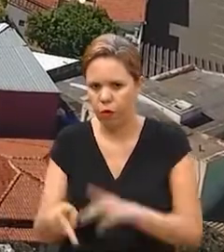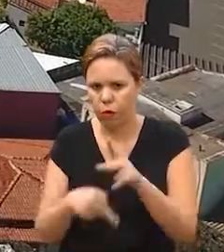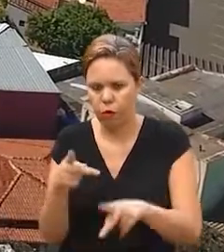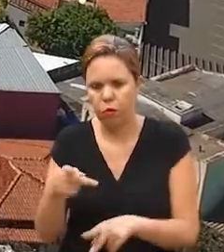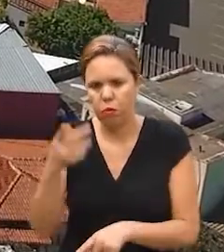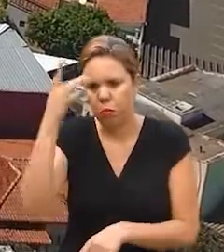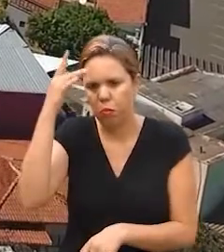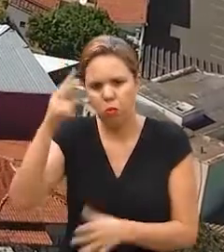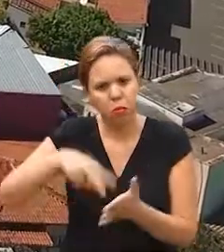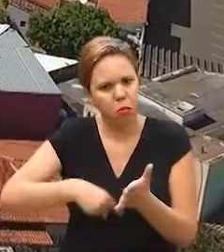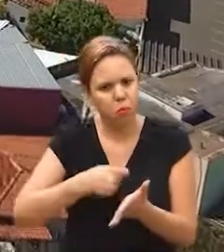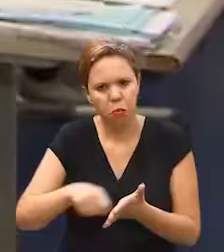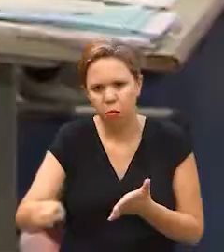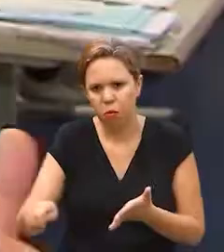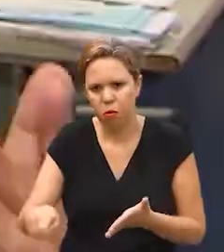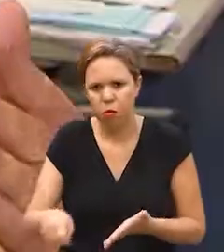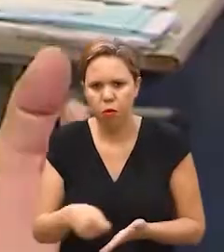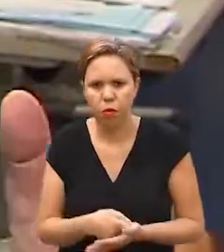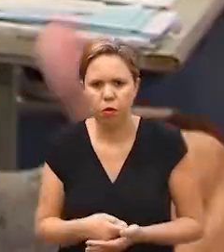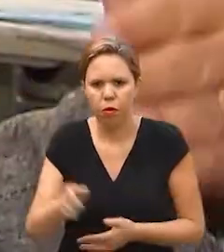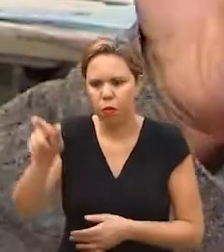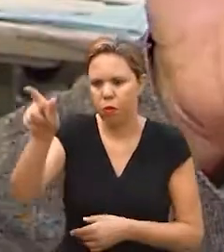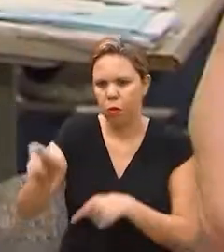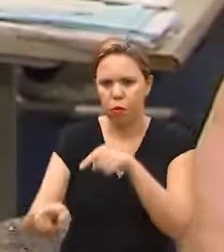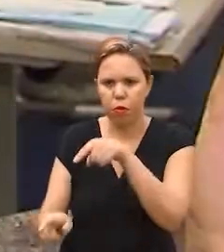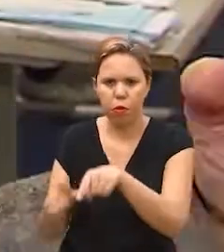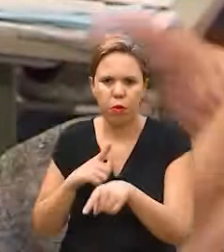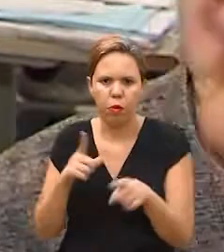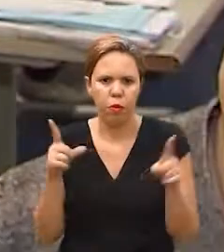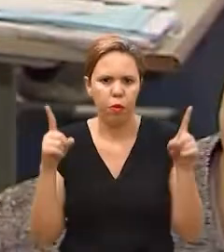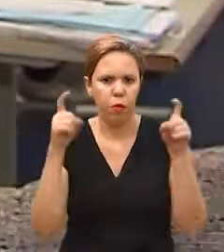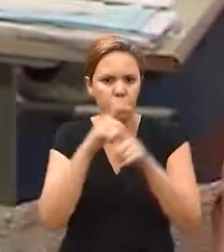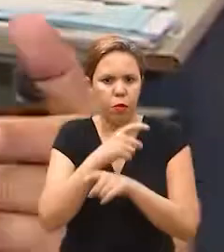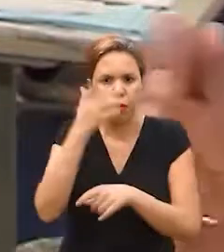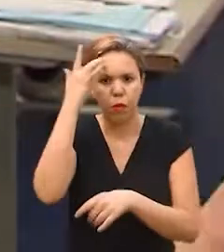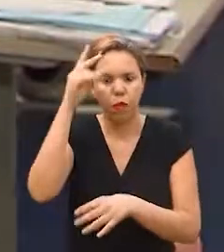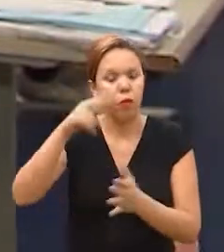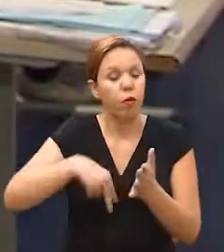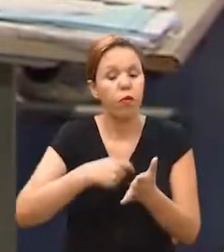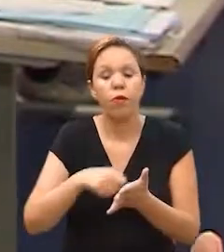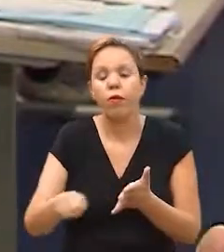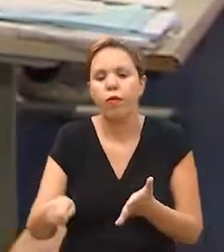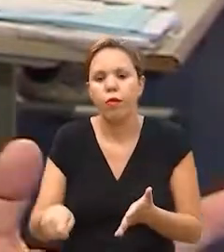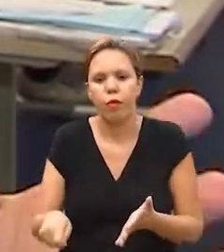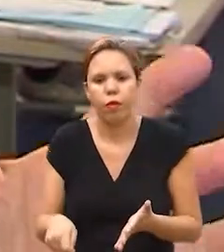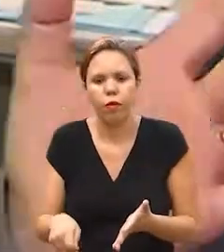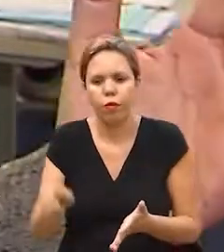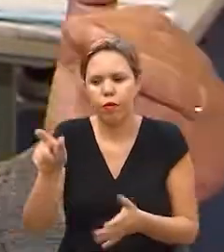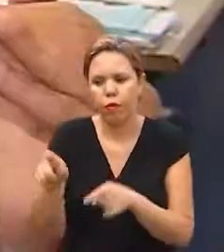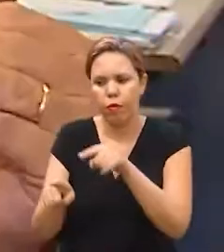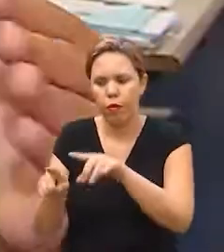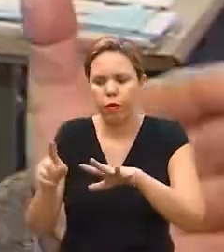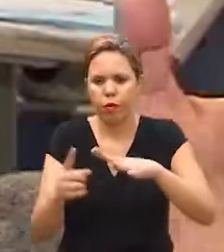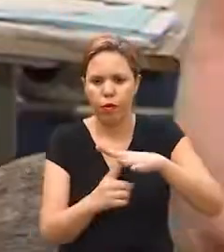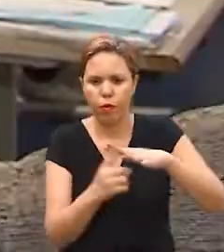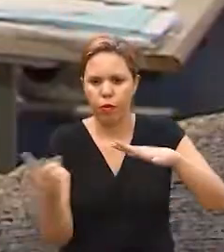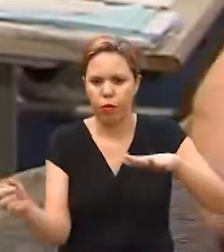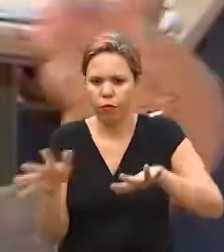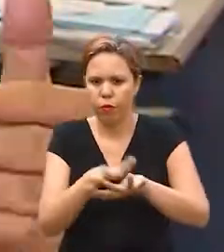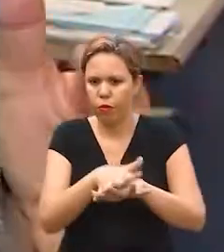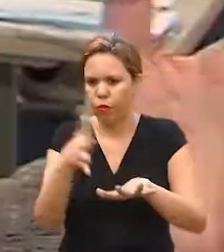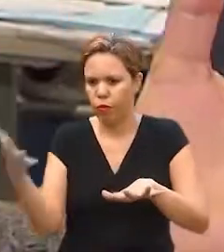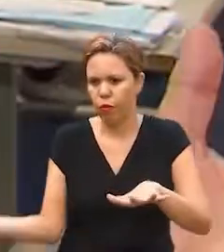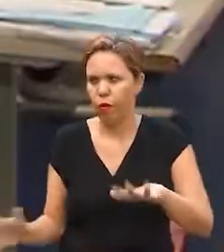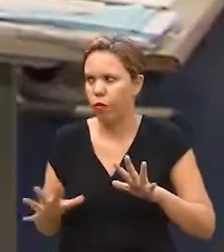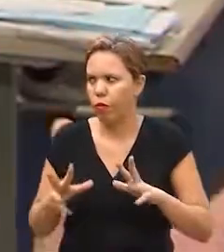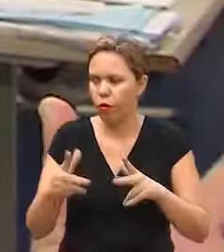28.442 analfabetos. Uma pessoa que tem dificuldade ou que não sabe ler e escrever, ela está excluída de todos